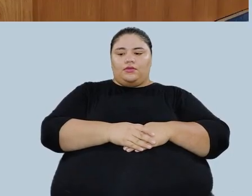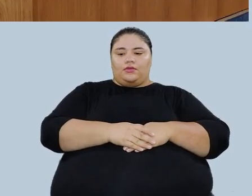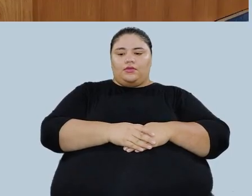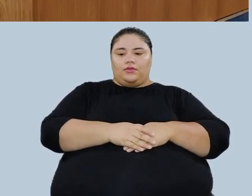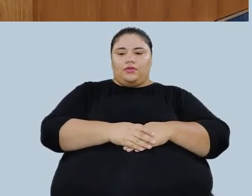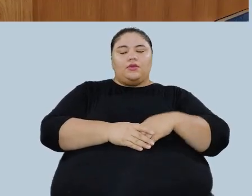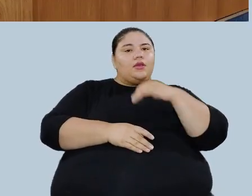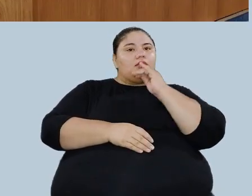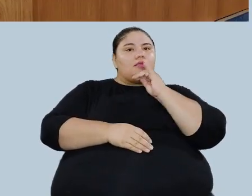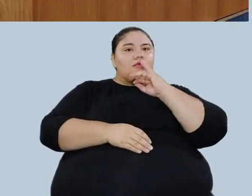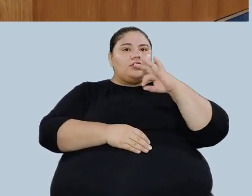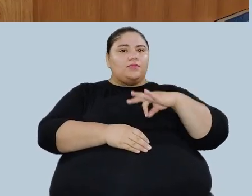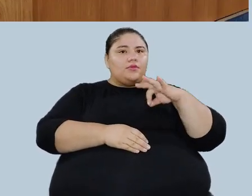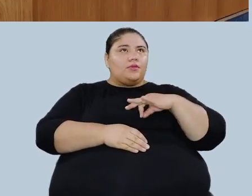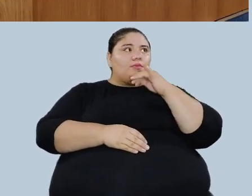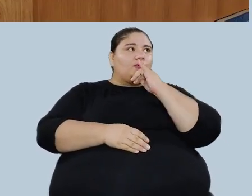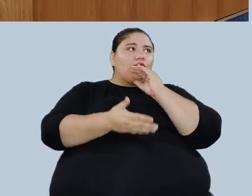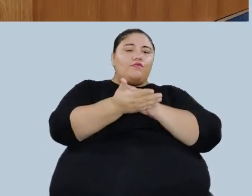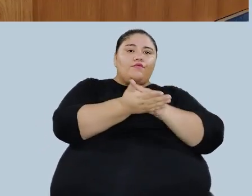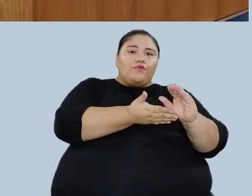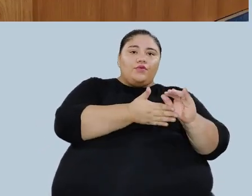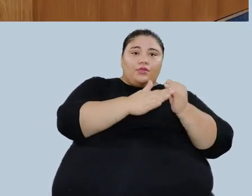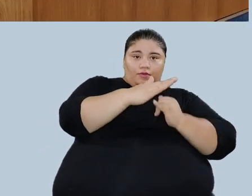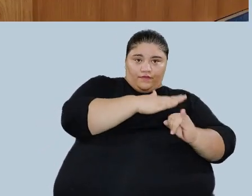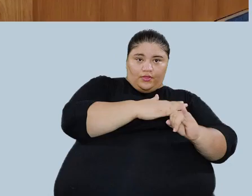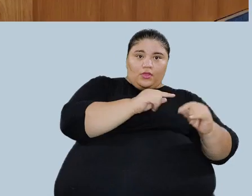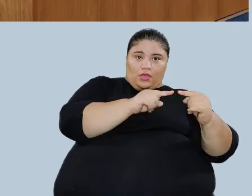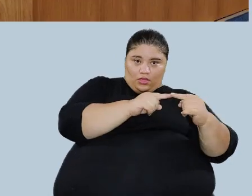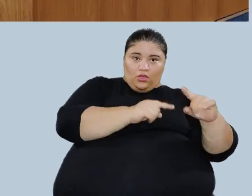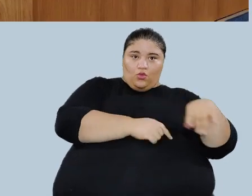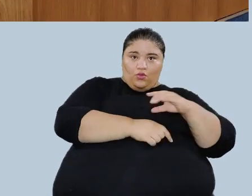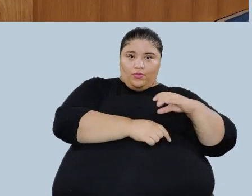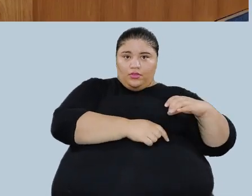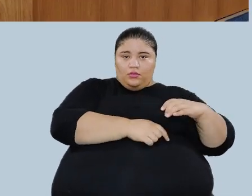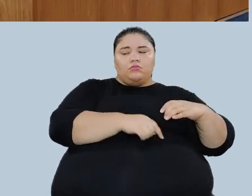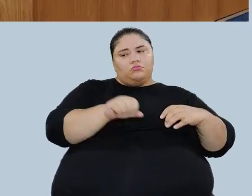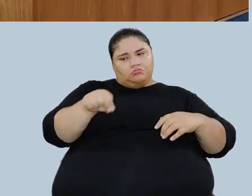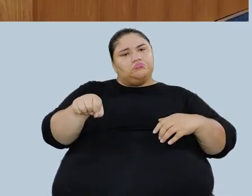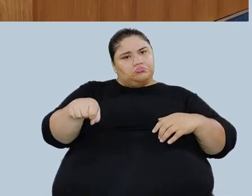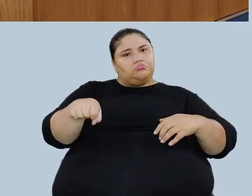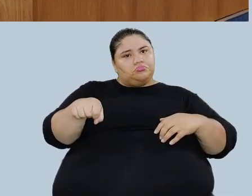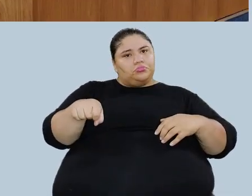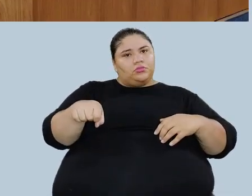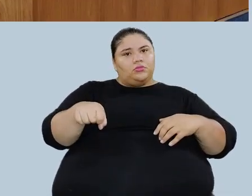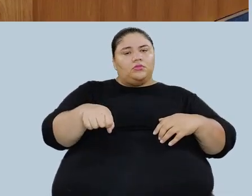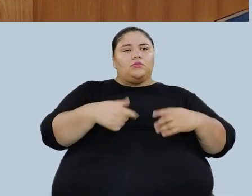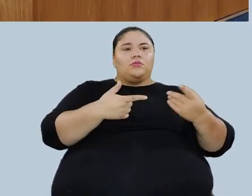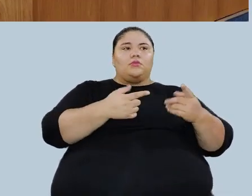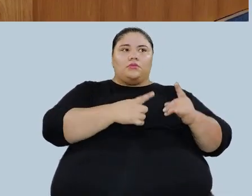pela administração de um fundo de investimento é comissão? Sim. Os spreads são